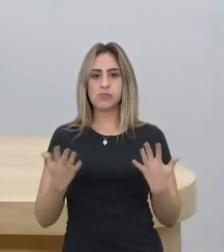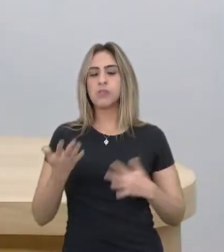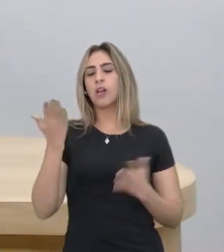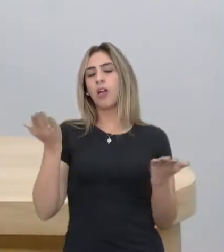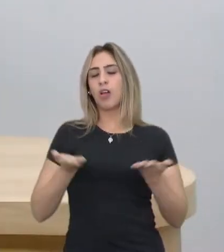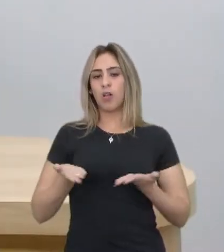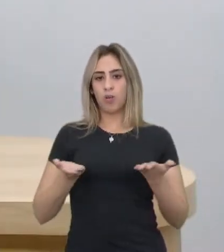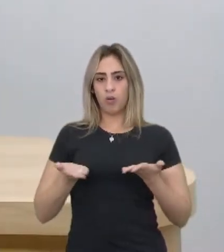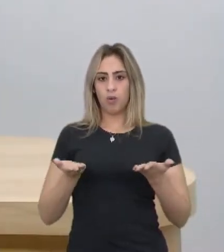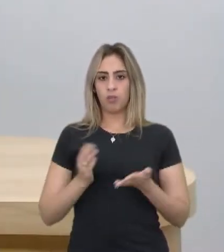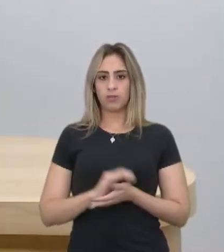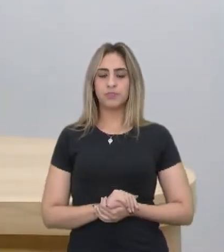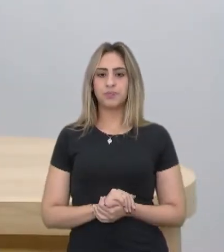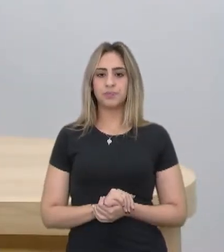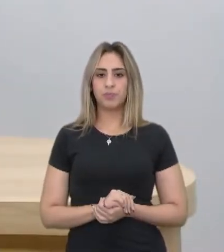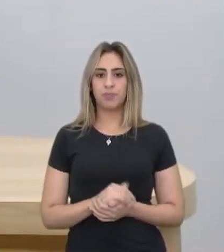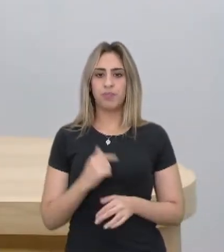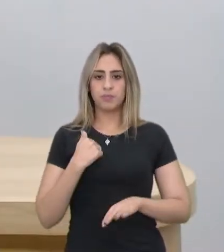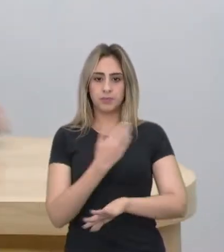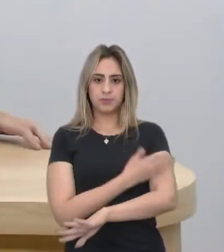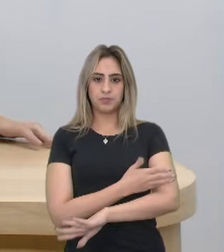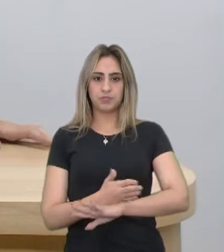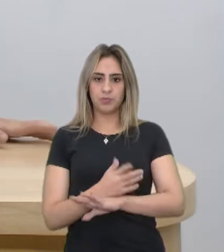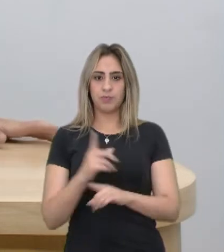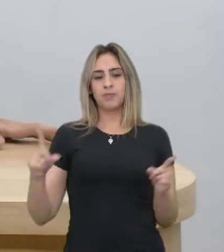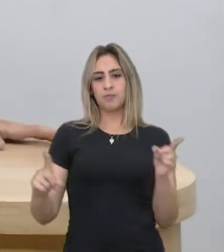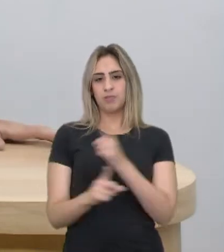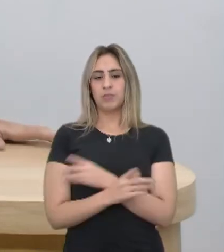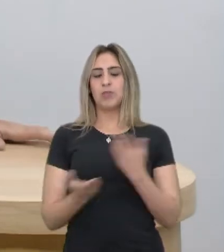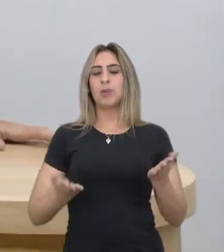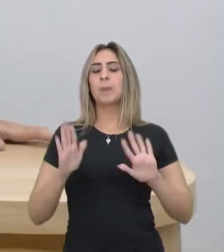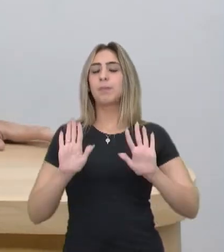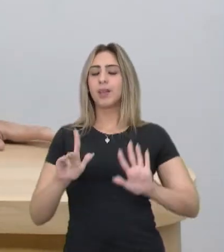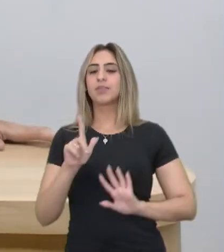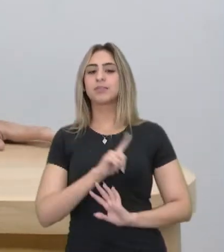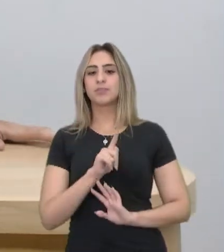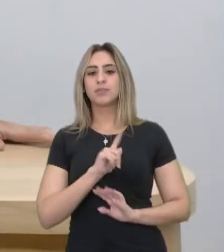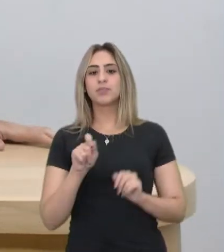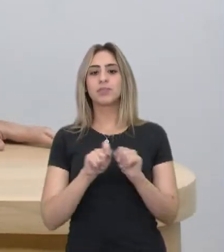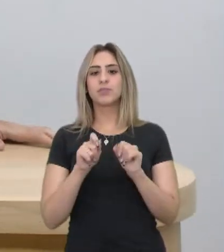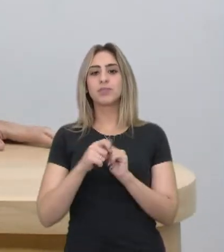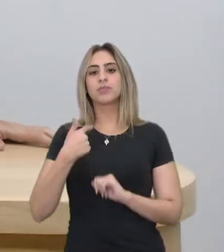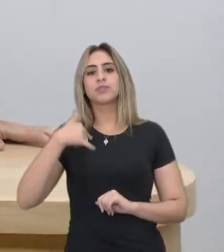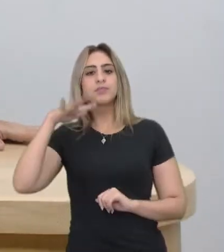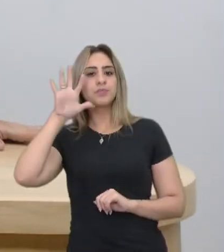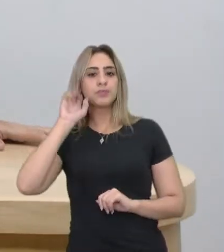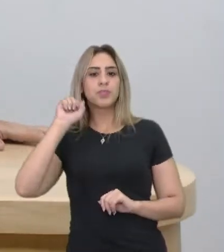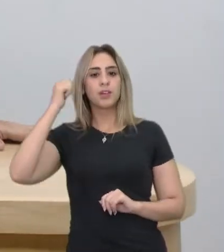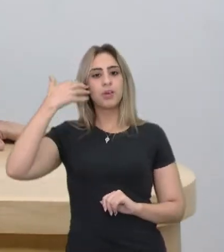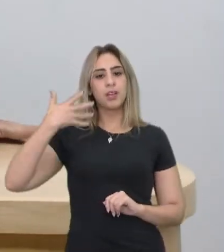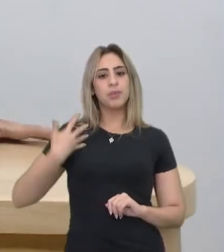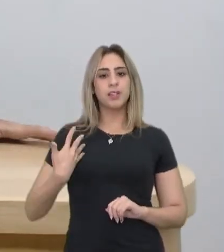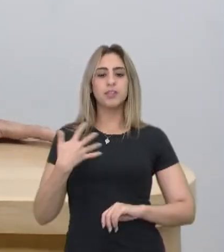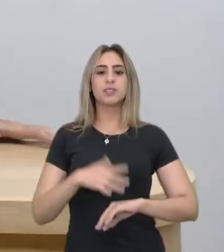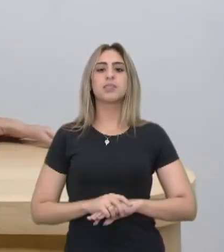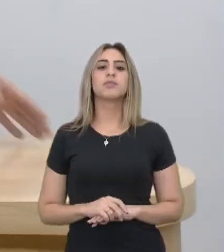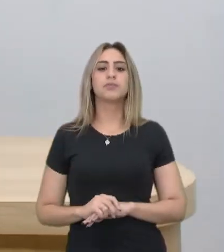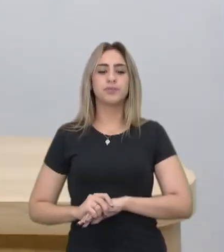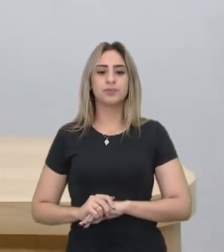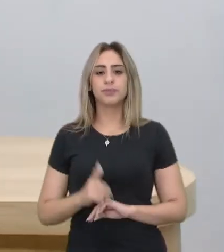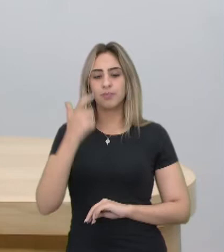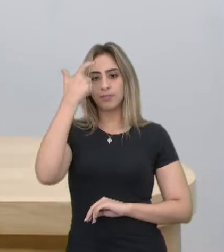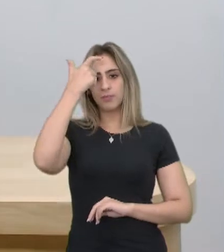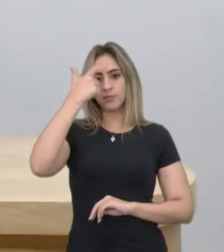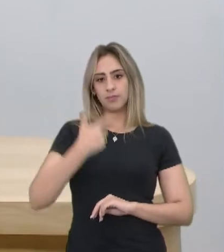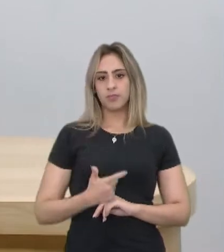Pessoal, eu comecei meio invertido aí hoje, mas assim, fazer minha audiodescrição para vocês, né? Eu sou um homem